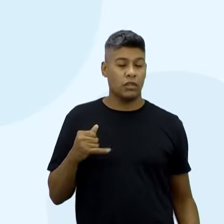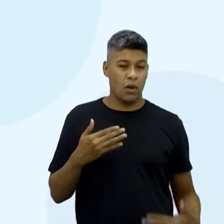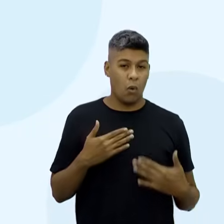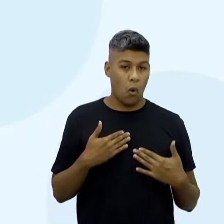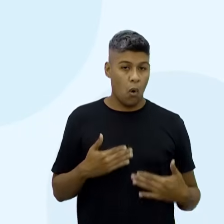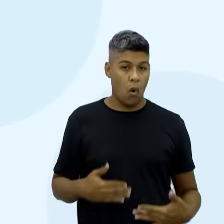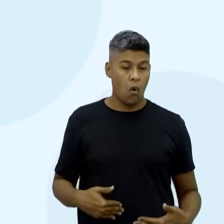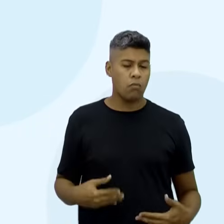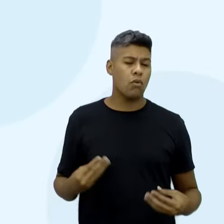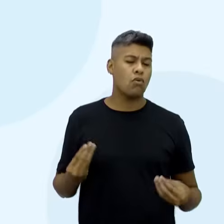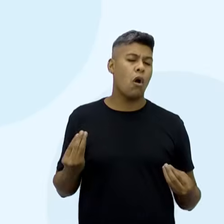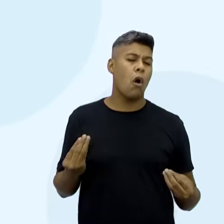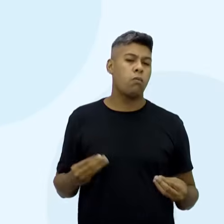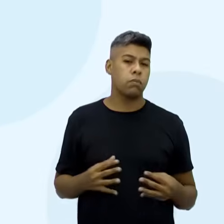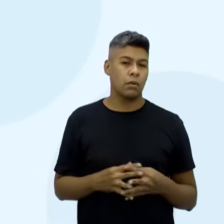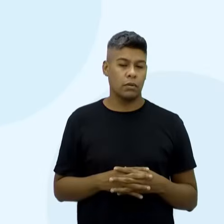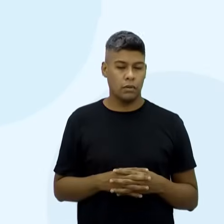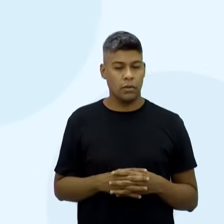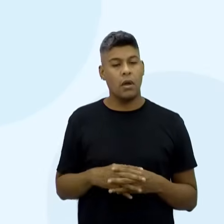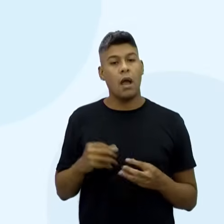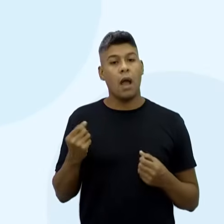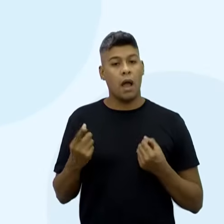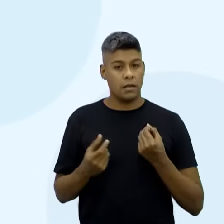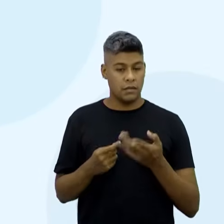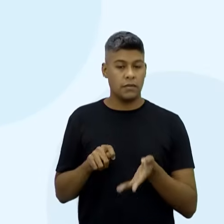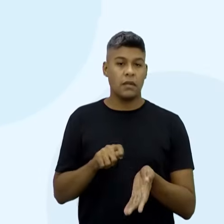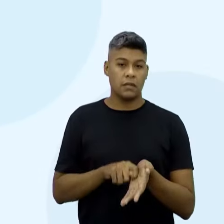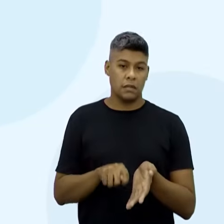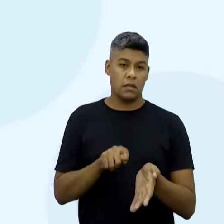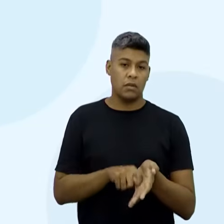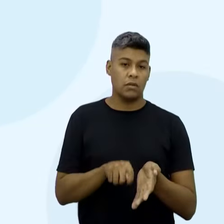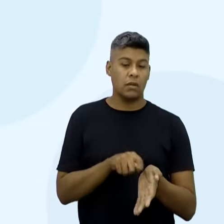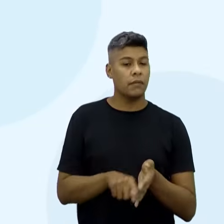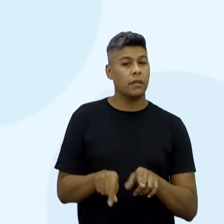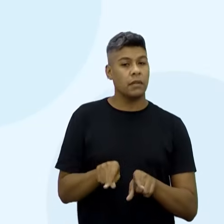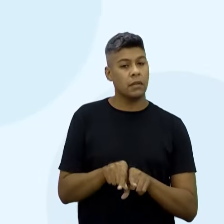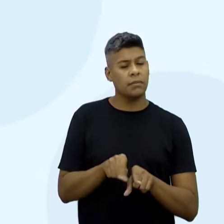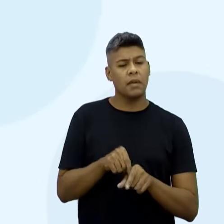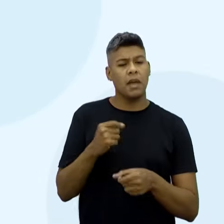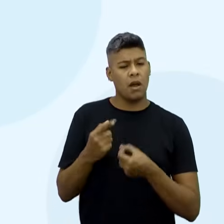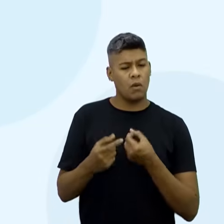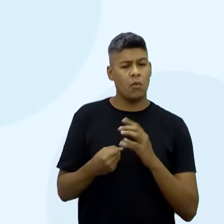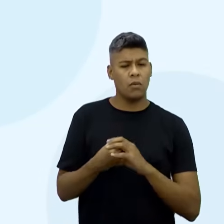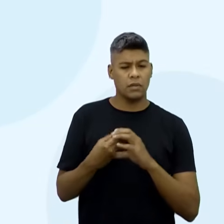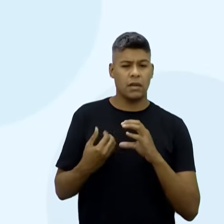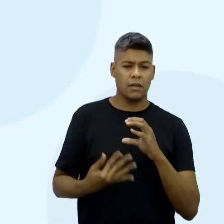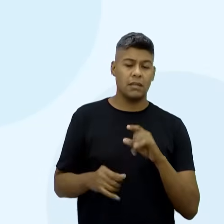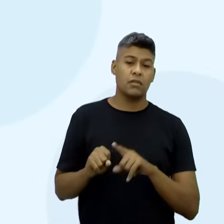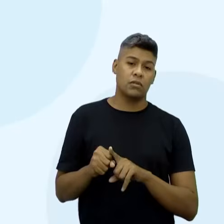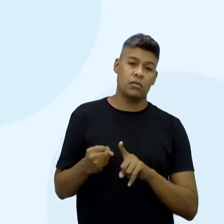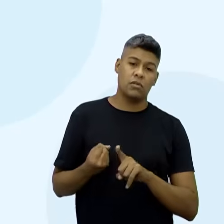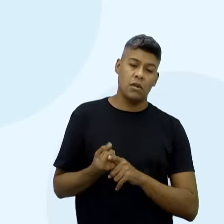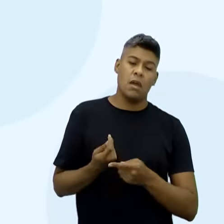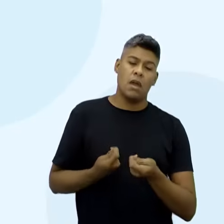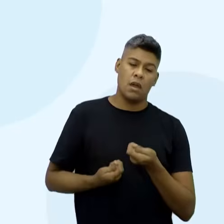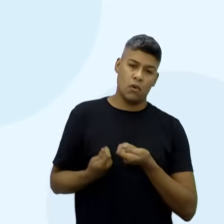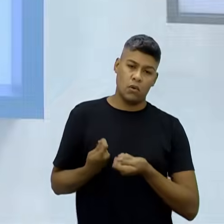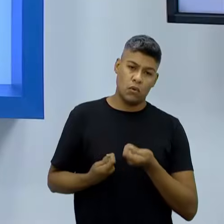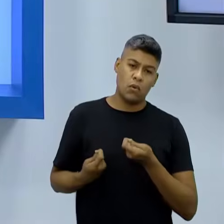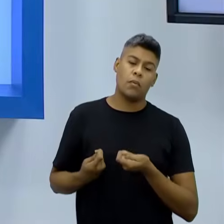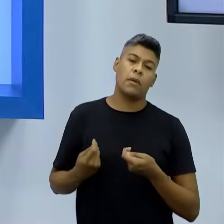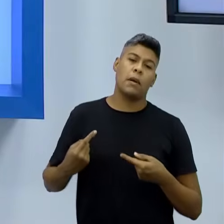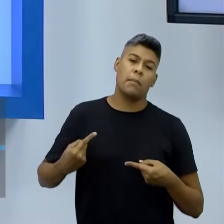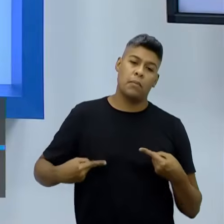animais apresentavam. E muitas vezes ele anotava também algumas questões sociais, econômicas e